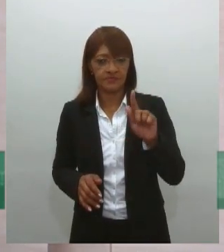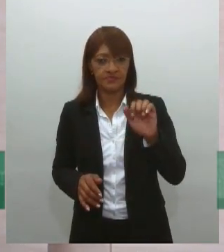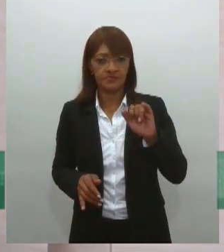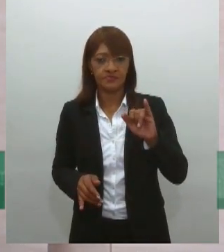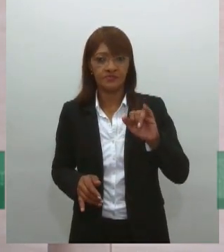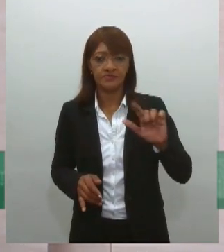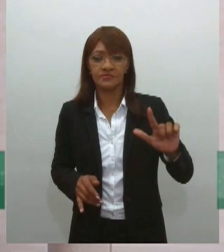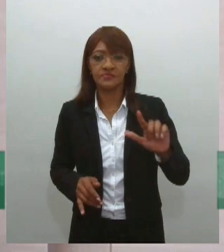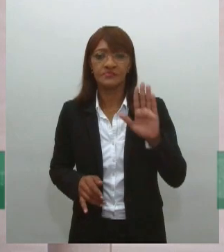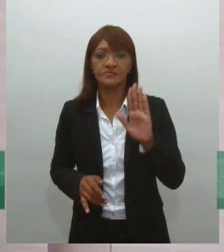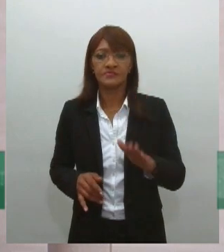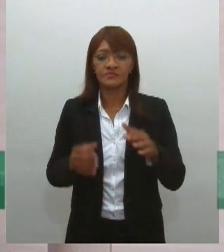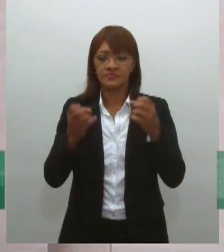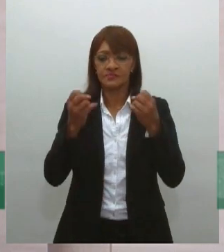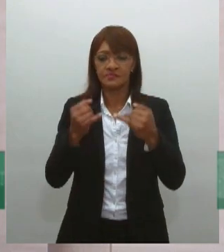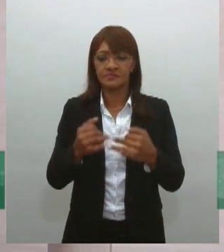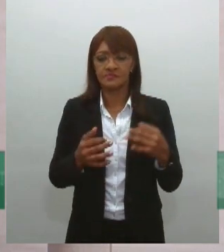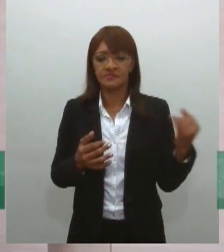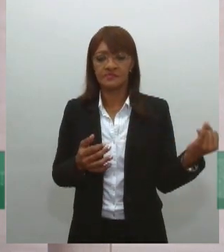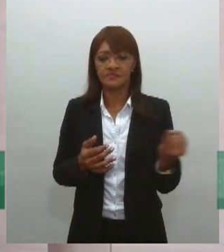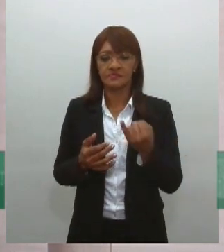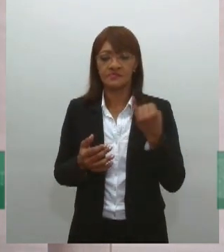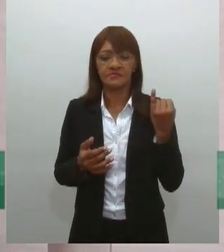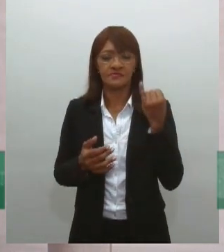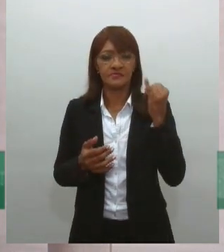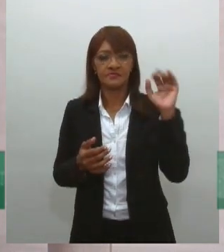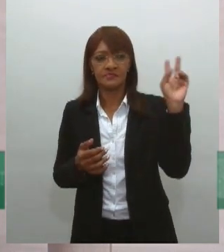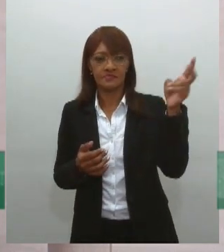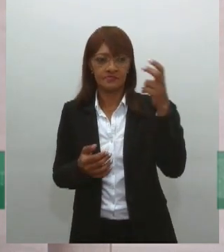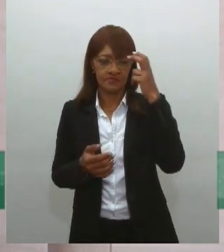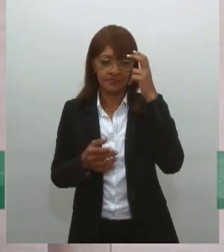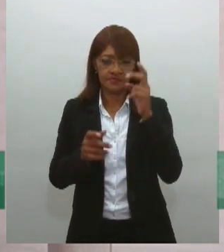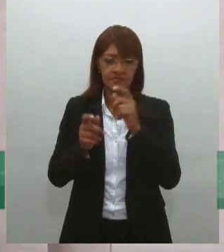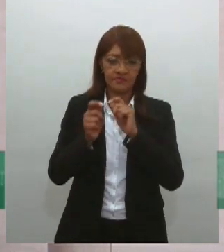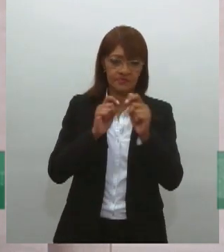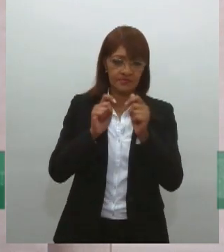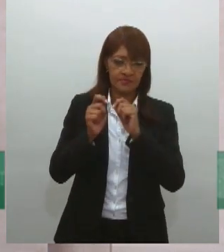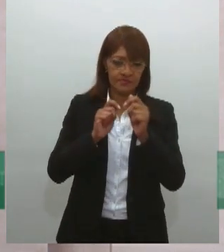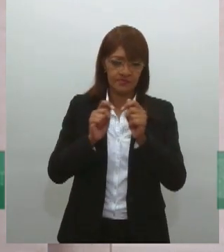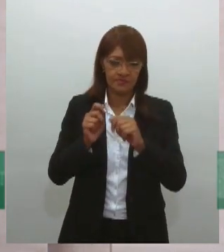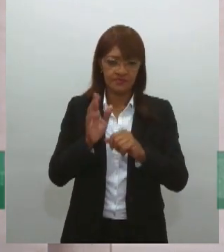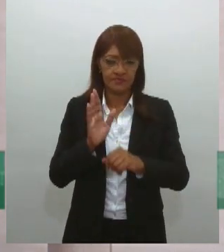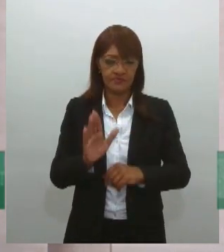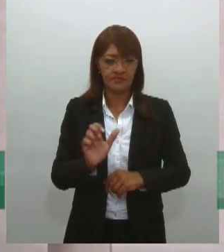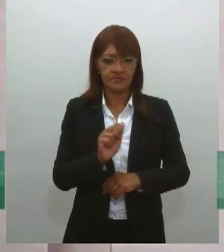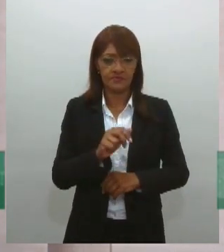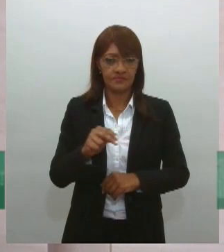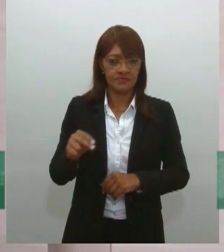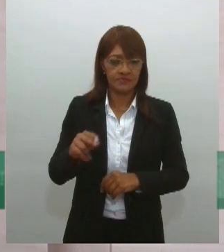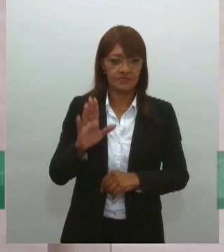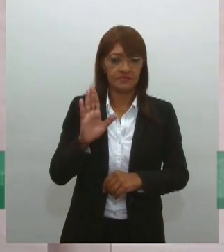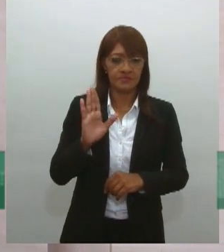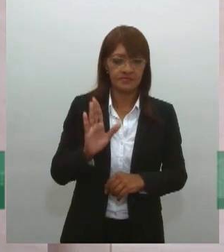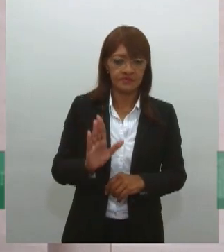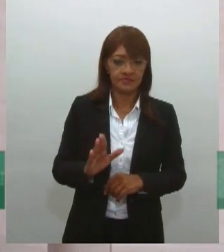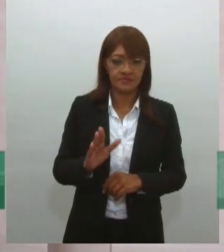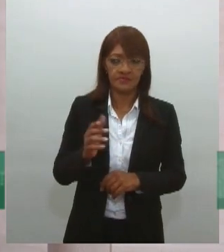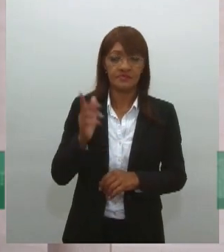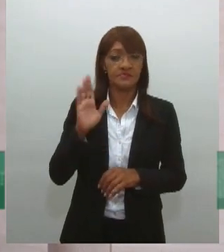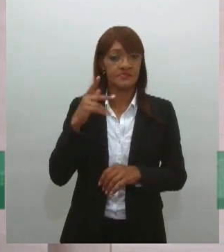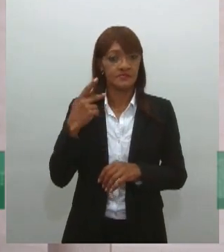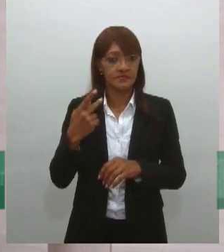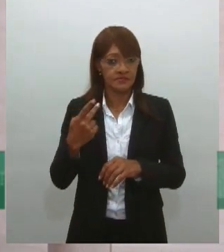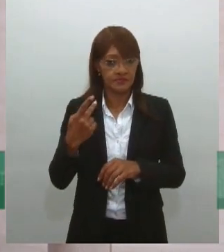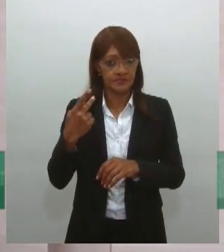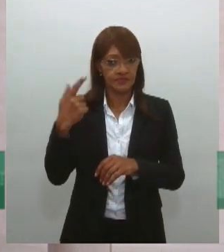a importância da cultura em uma entrevista concedida à agência Reuters, uma agência internacional. O vídeo está